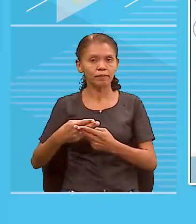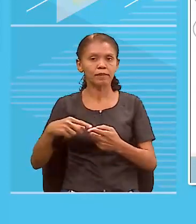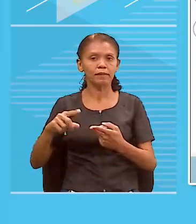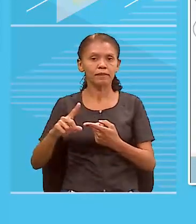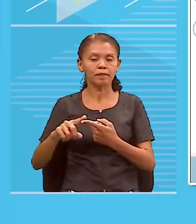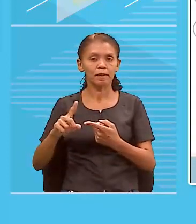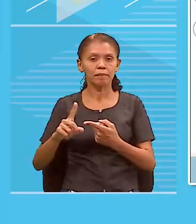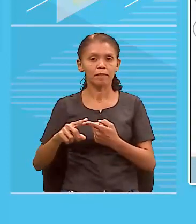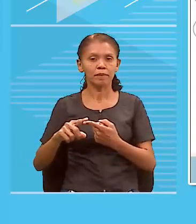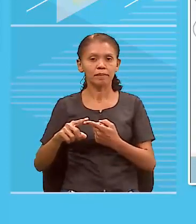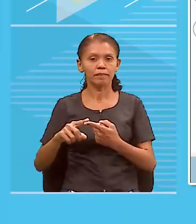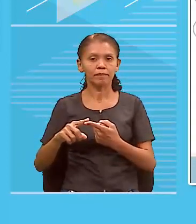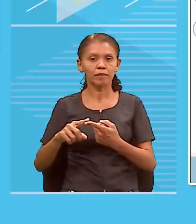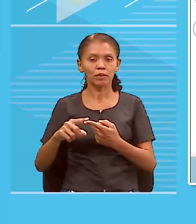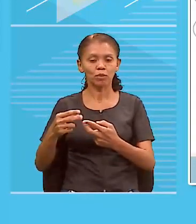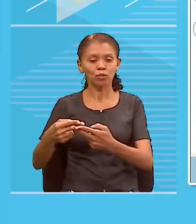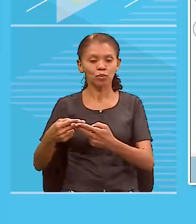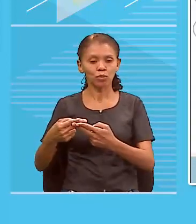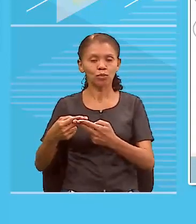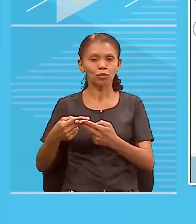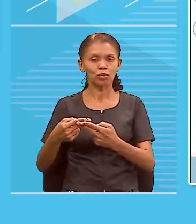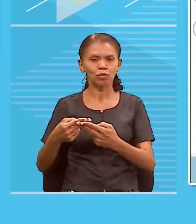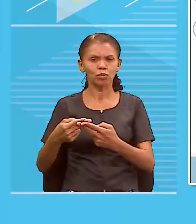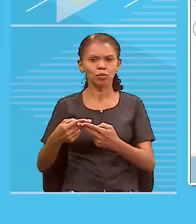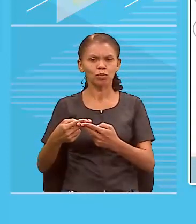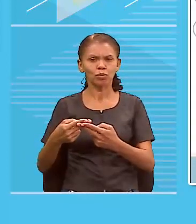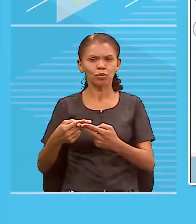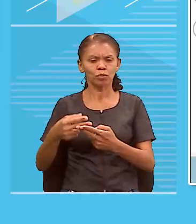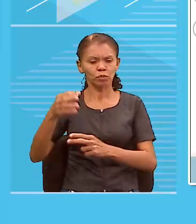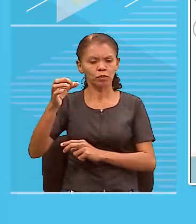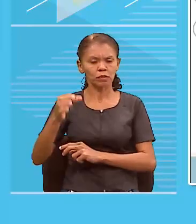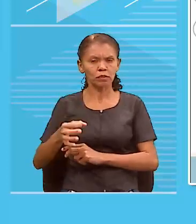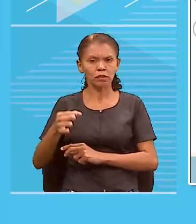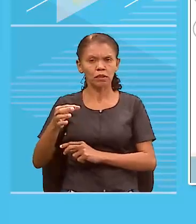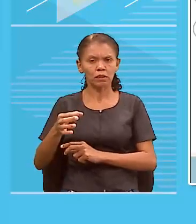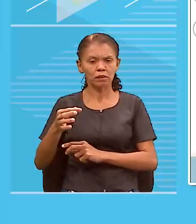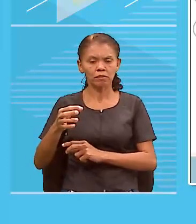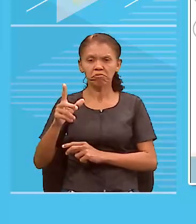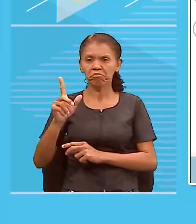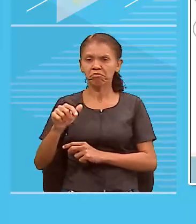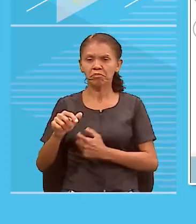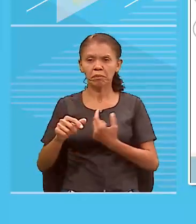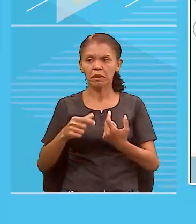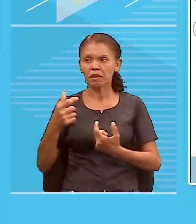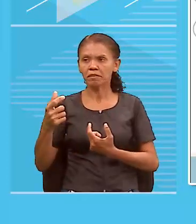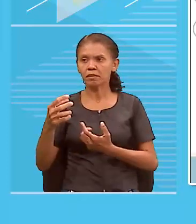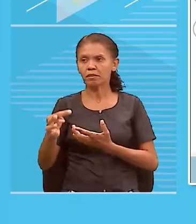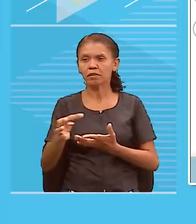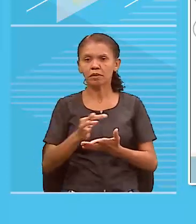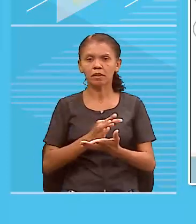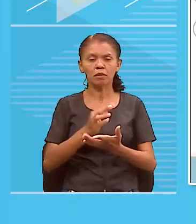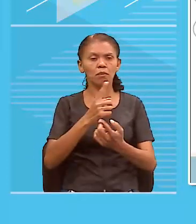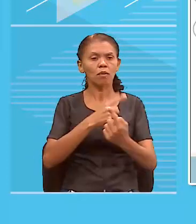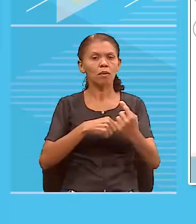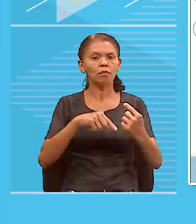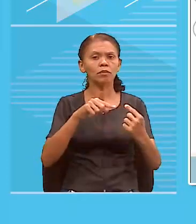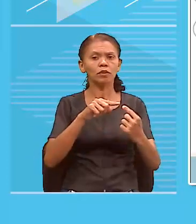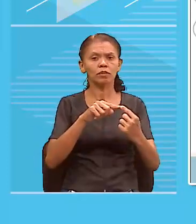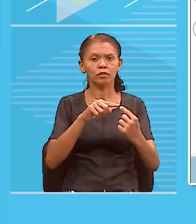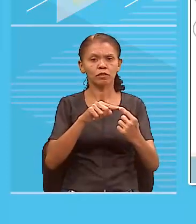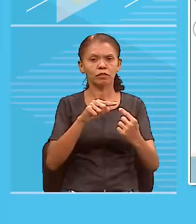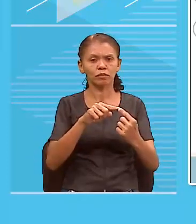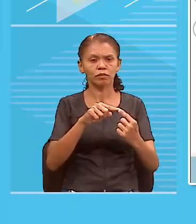função o uso social né Para que que serve aquele texto tá Qual foi a intencionalidade